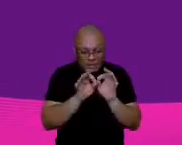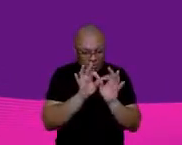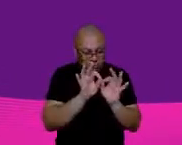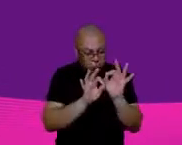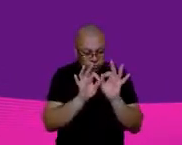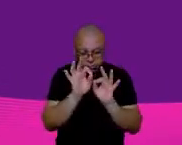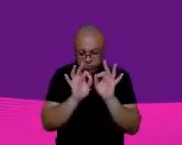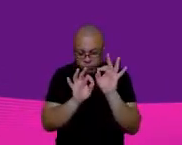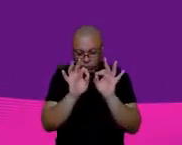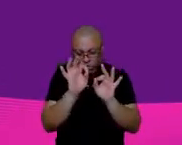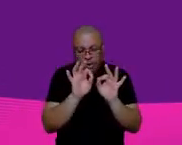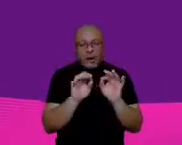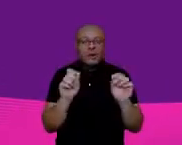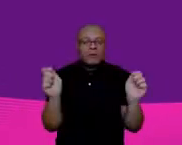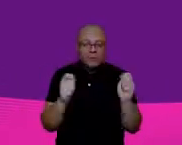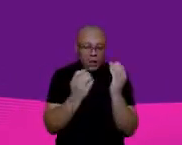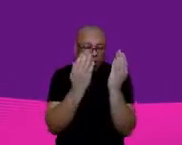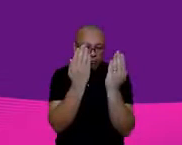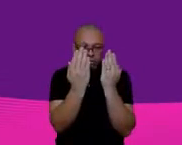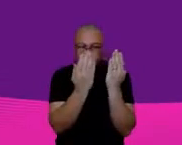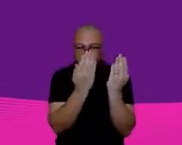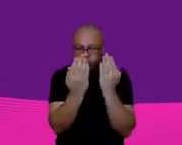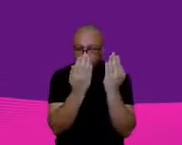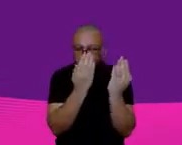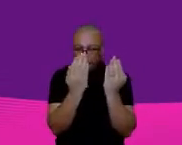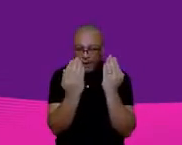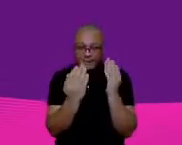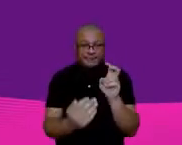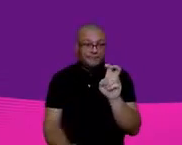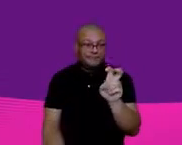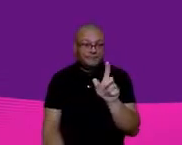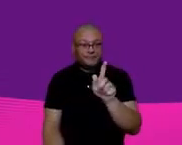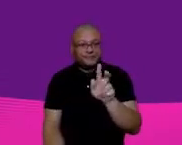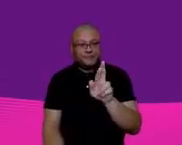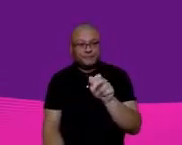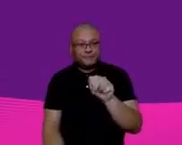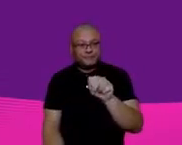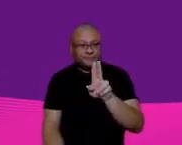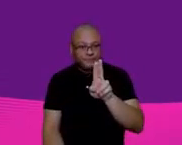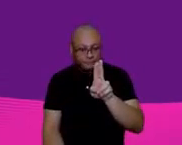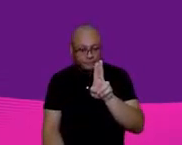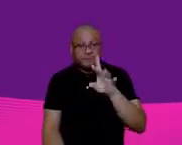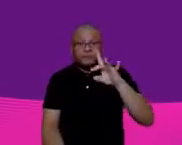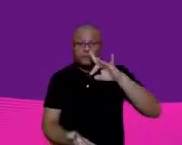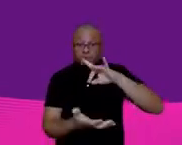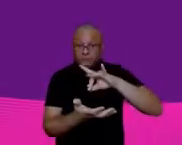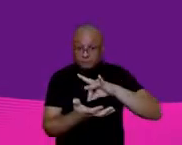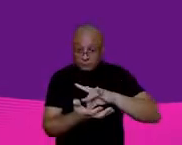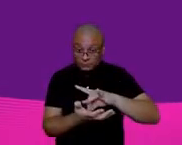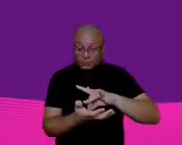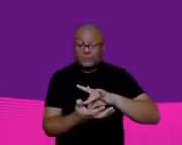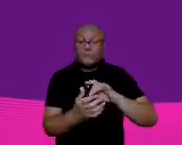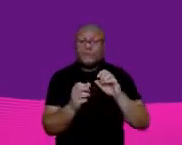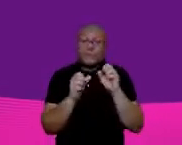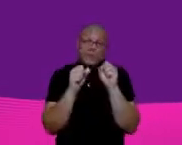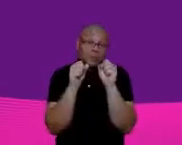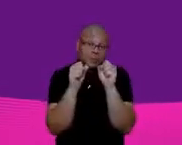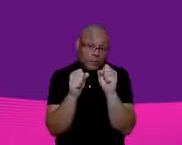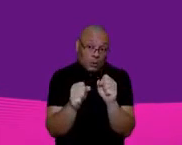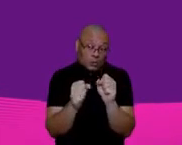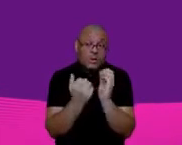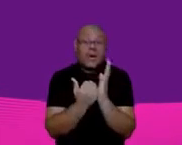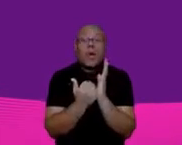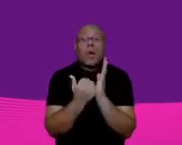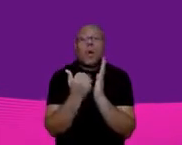Faço uma comparação com 5 graus do plano real, ou eu posso até aumentar com